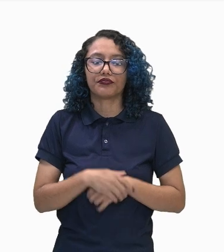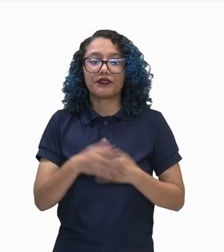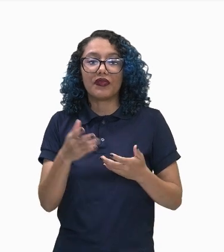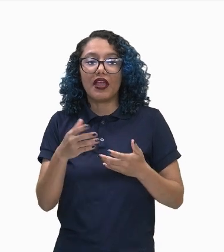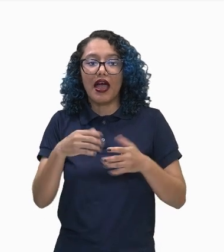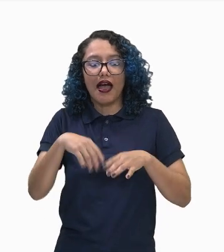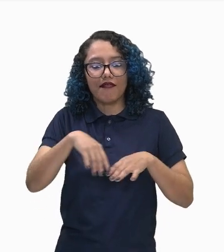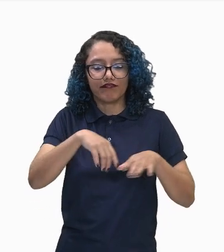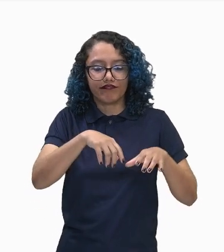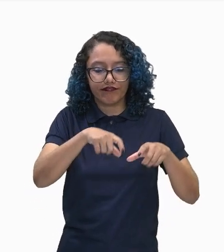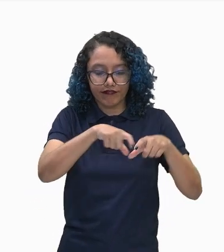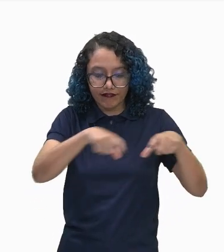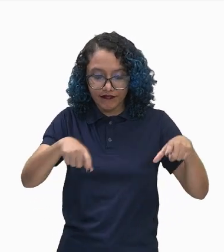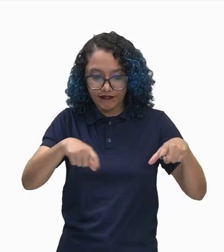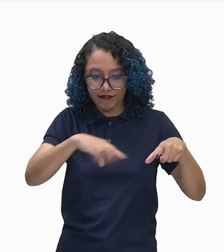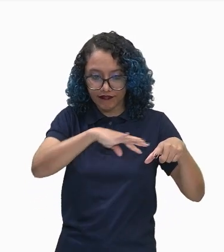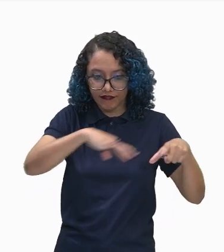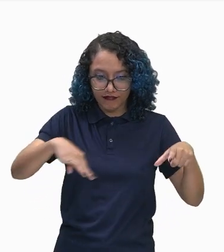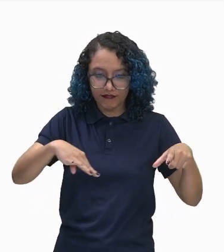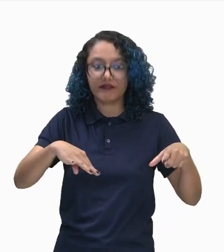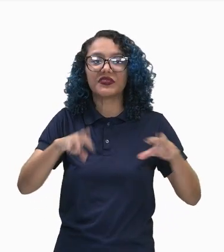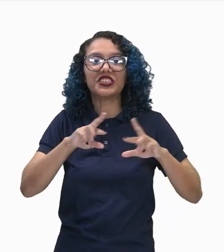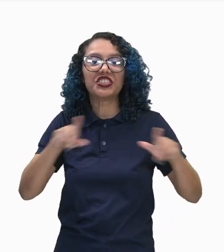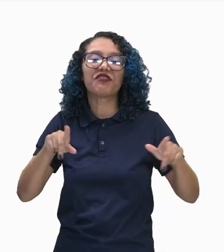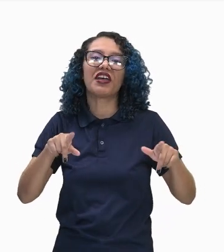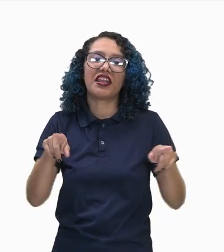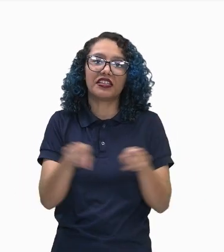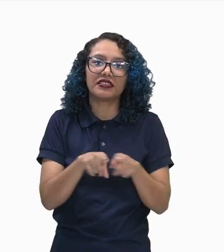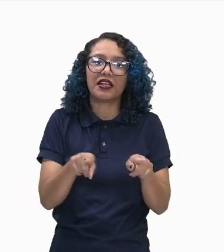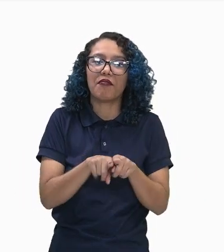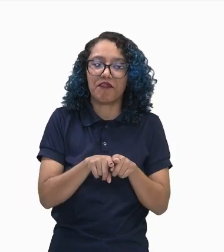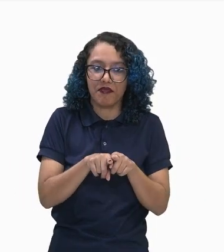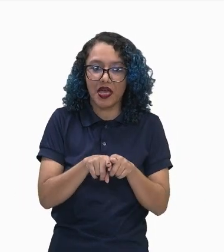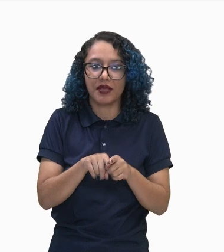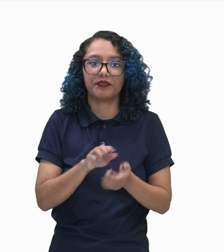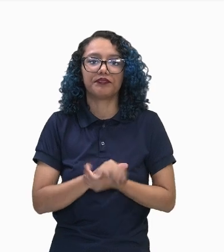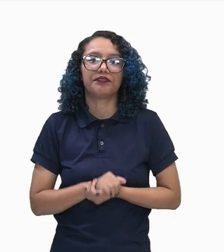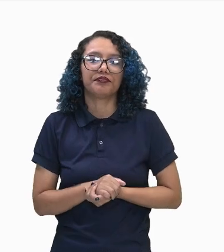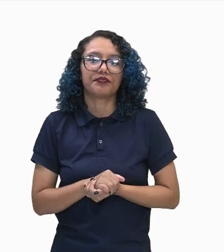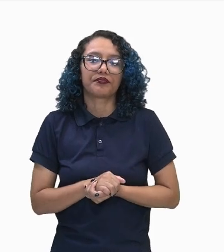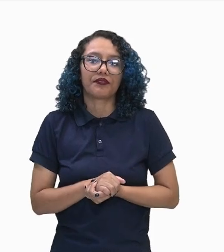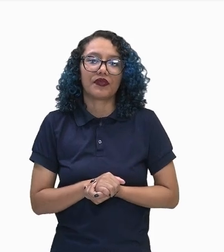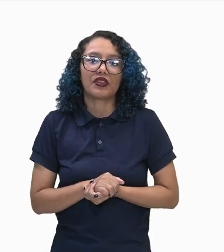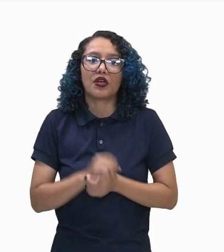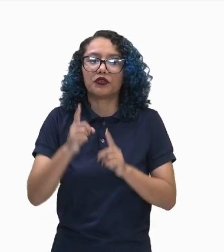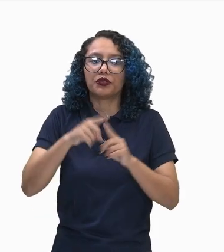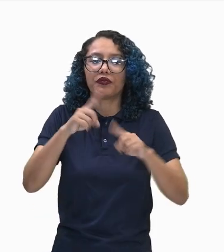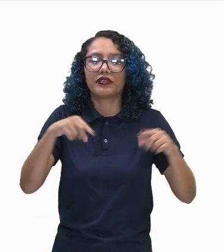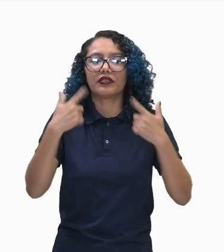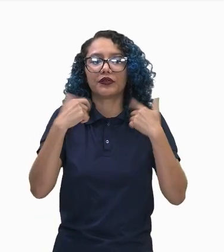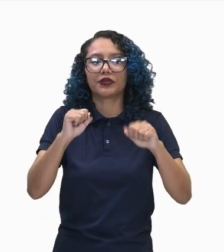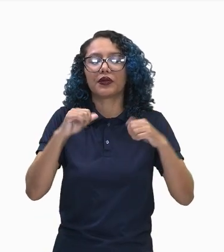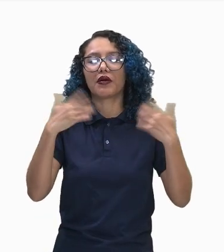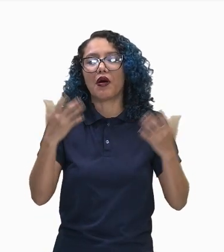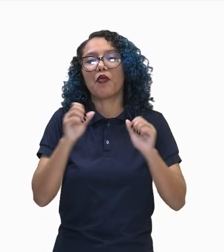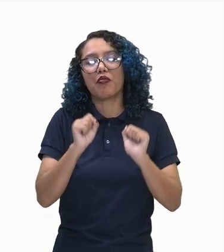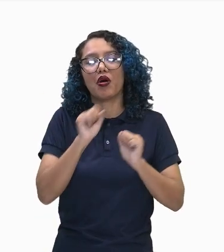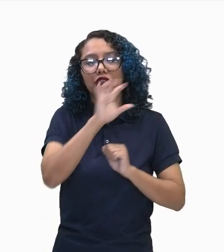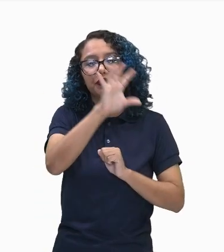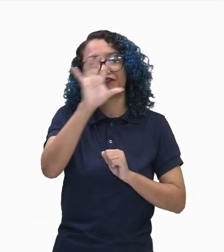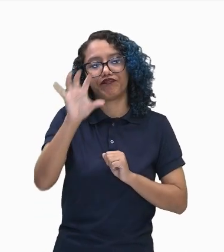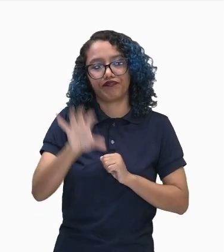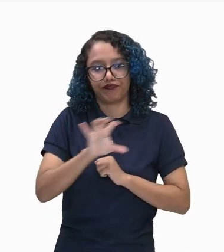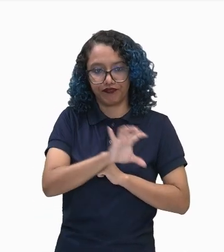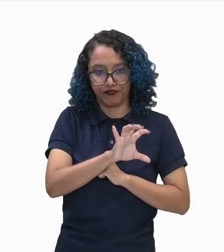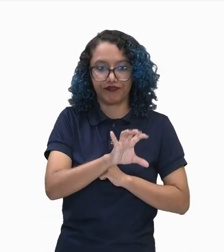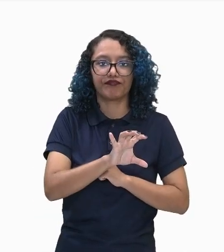passadeira. Então, nós vemos aí a diferença. Os tipos de variação linguística são geográficas ou